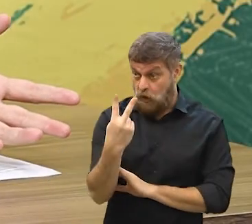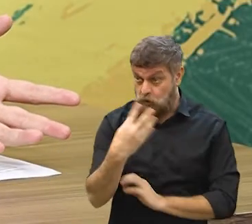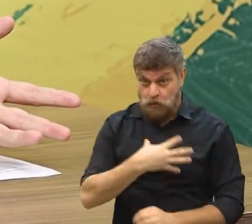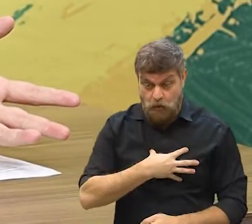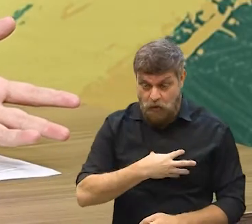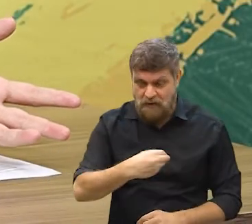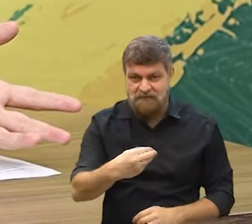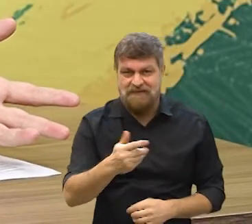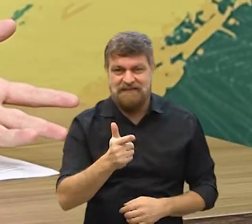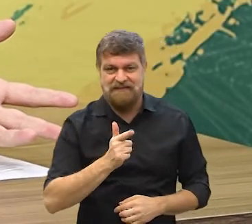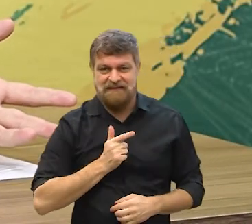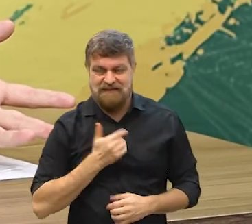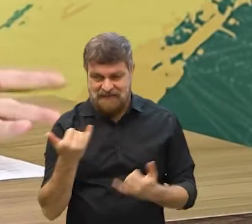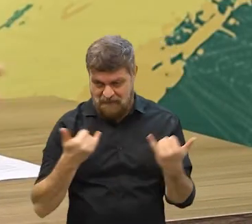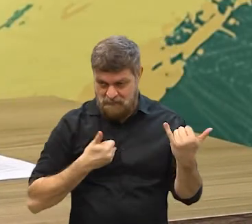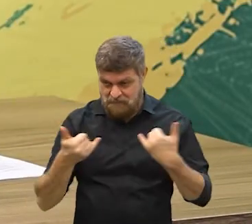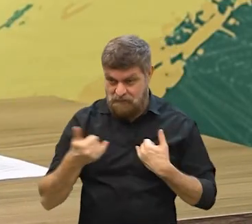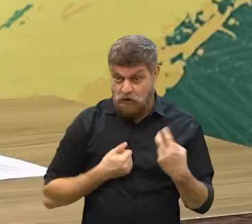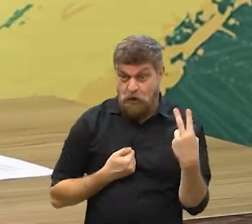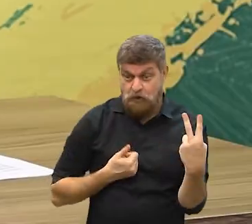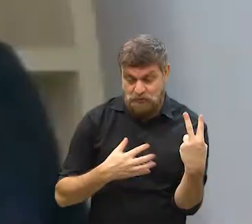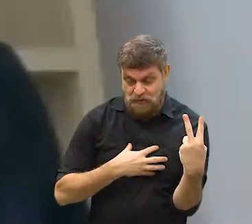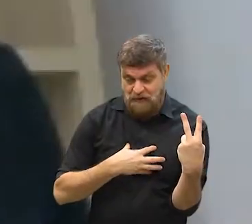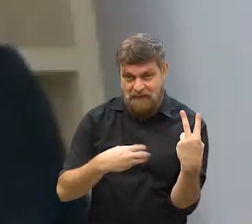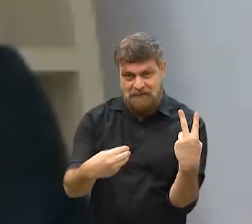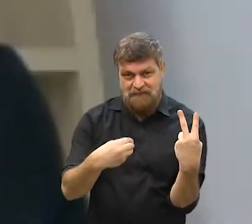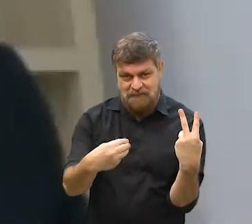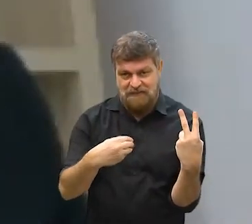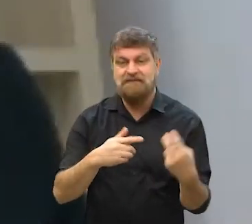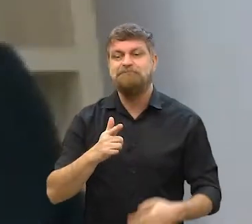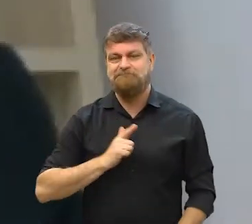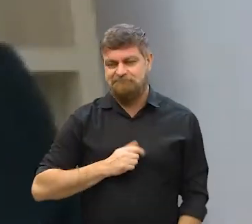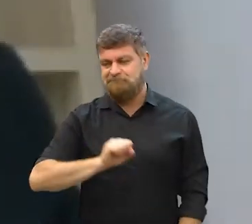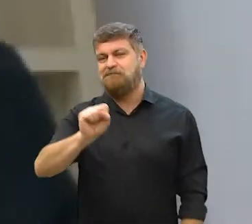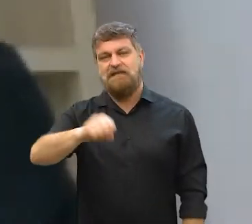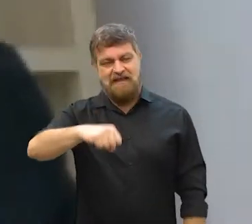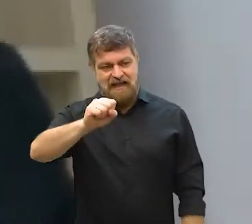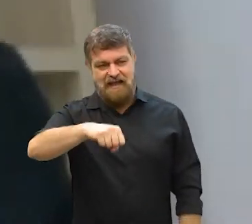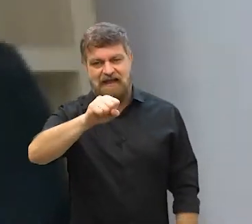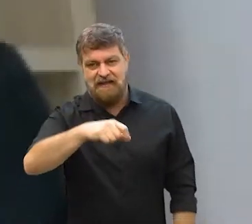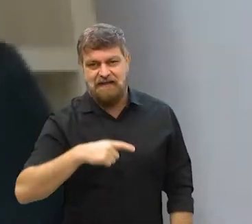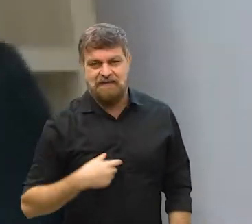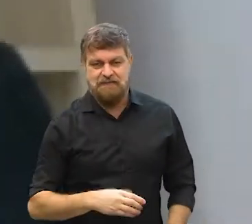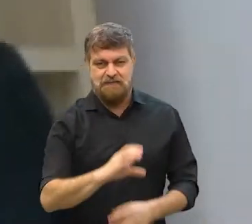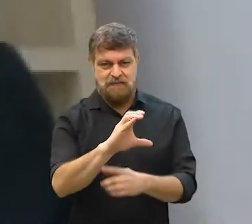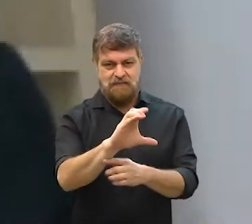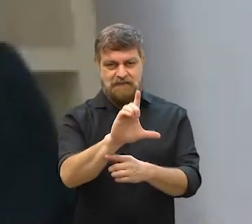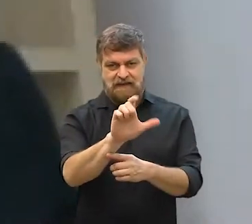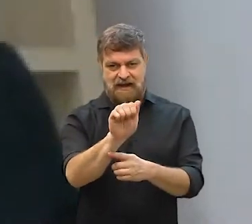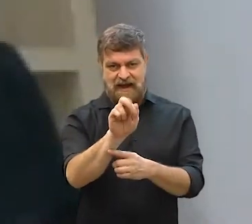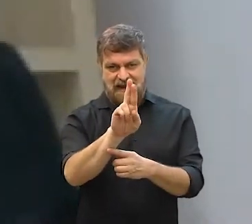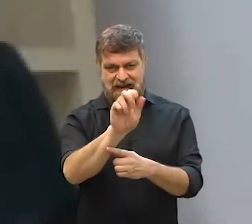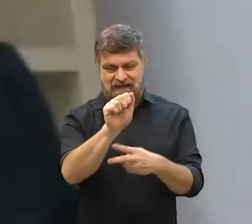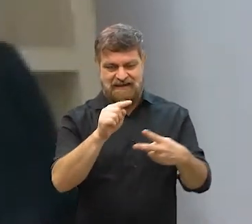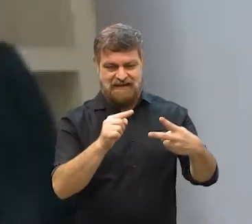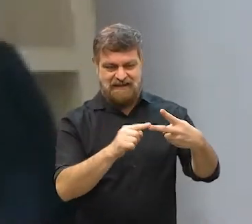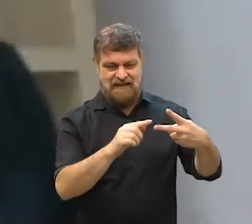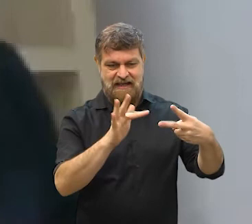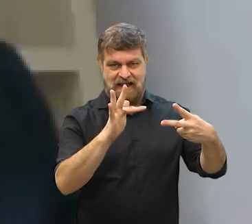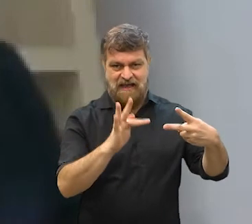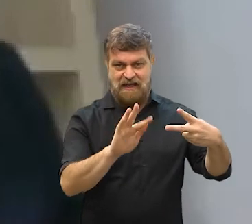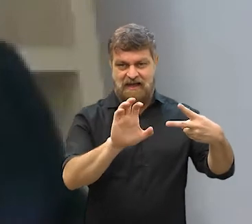você estava me contando, né? Eu tenho 2 filhos, a Clara e o Felipe,